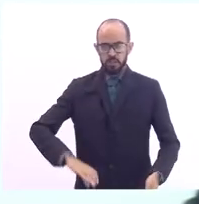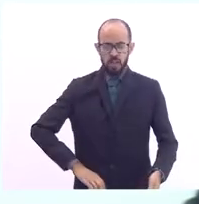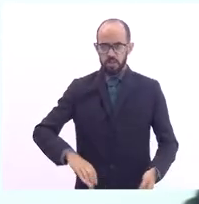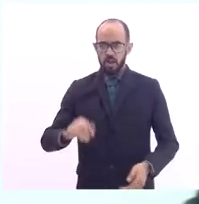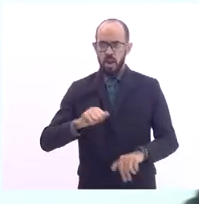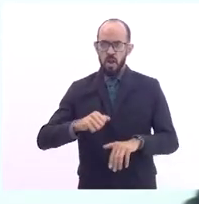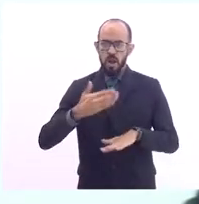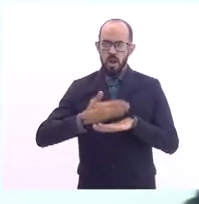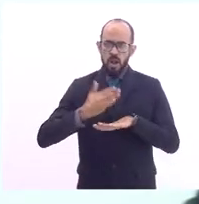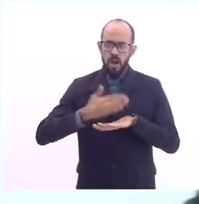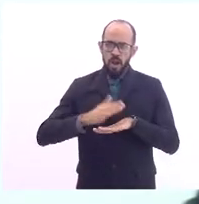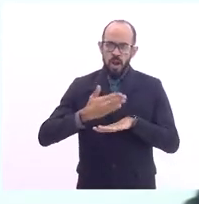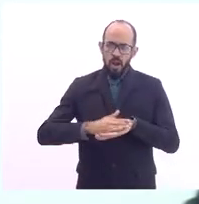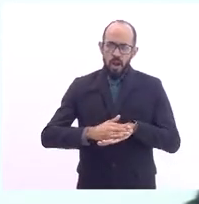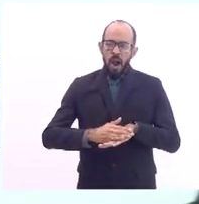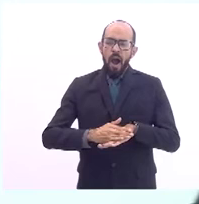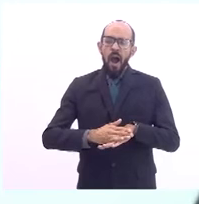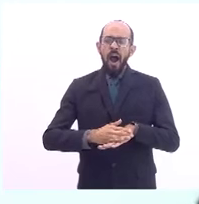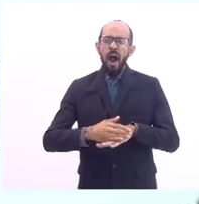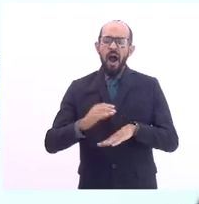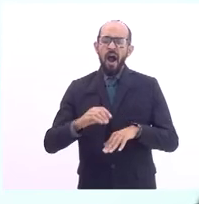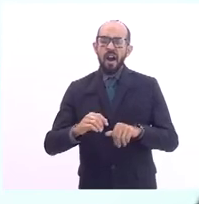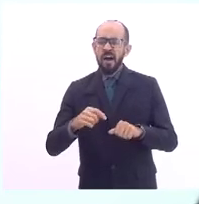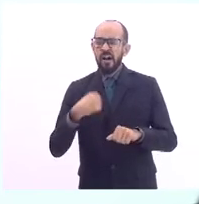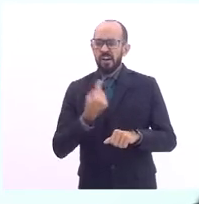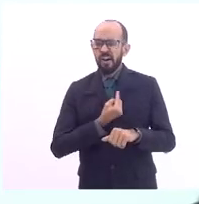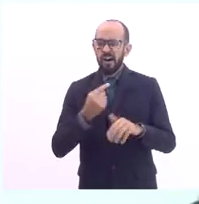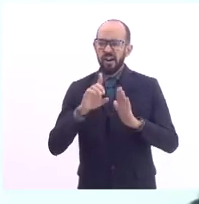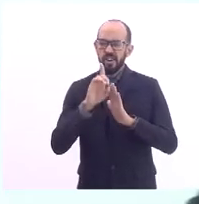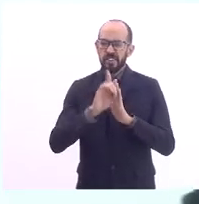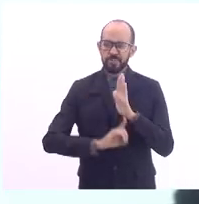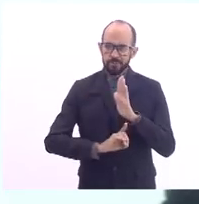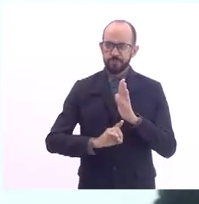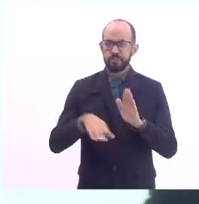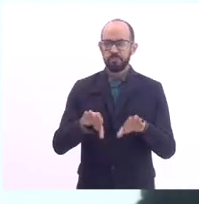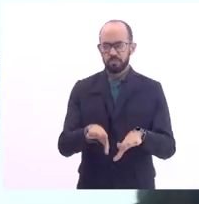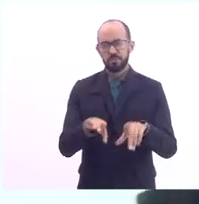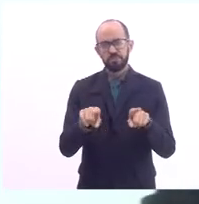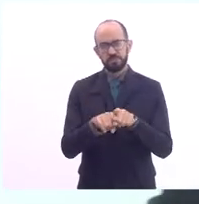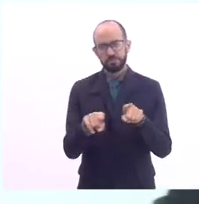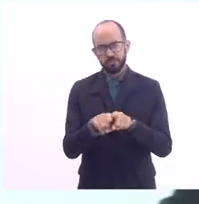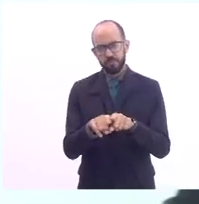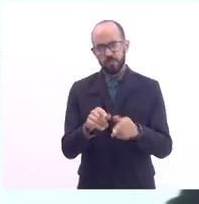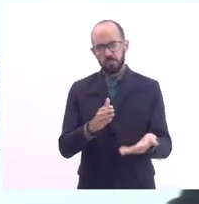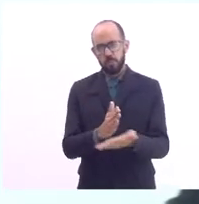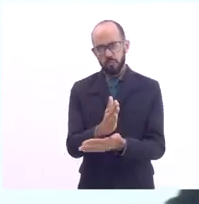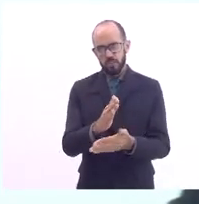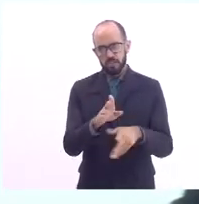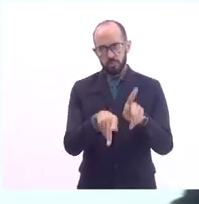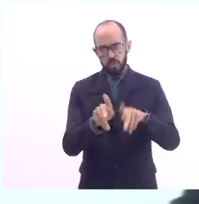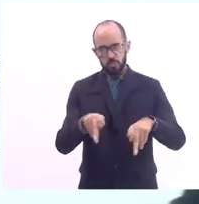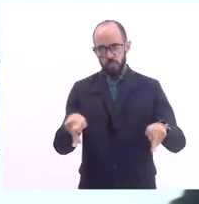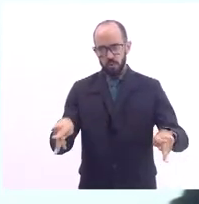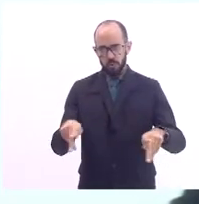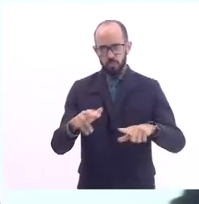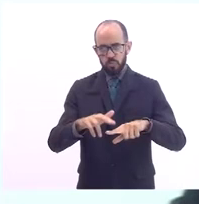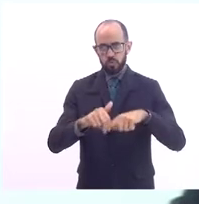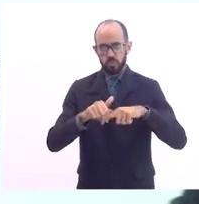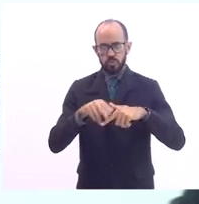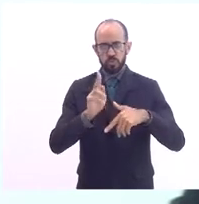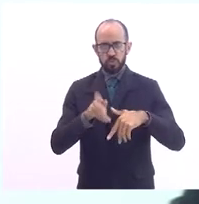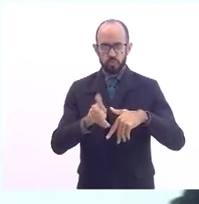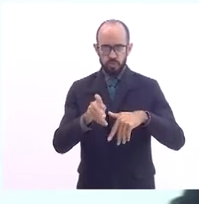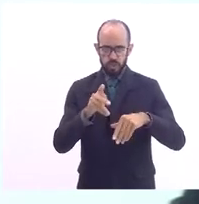da cidadania, mas estão sempre submetendo ao crivo da aprovação popular e, por isso, sempre legitimado, sempre vão